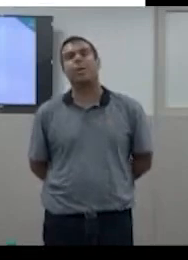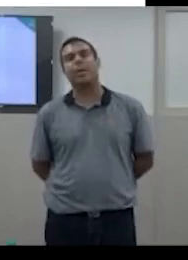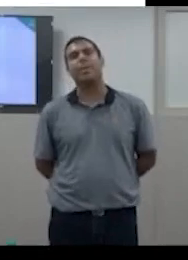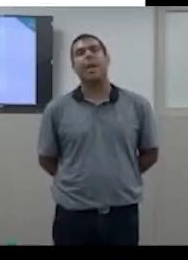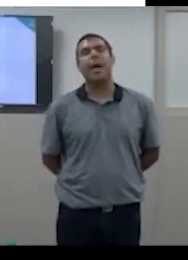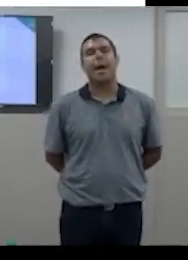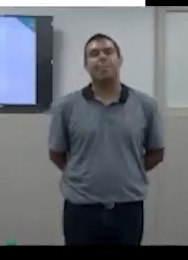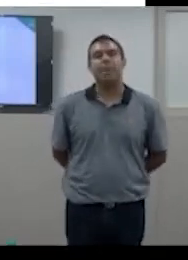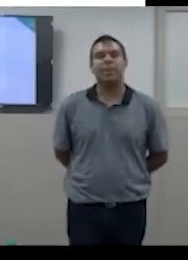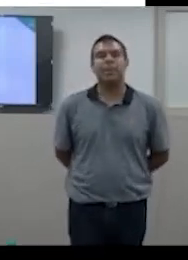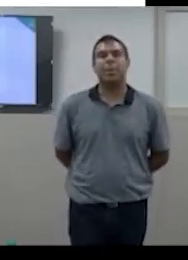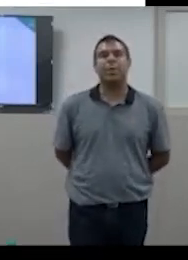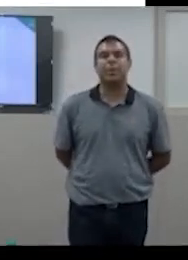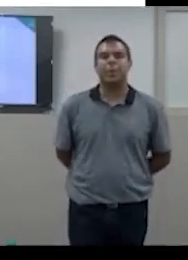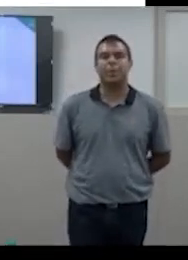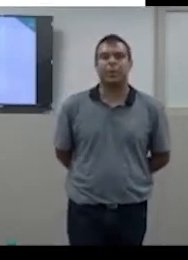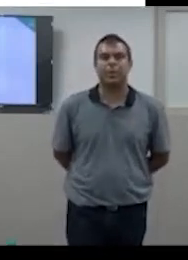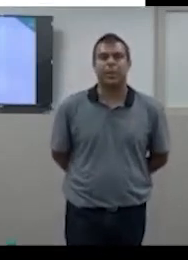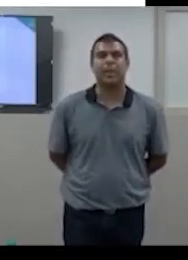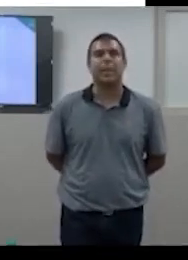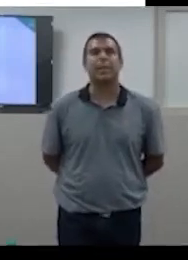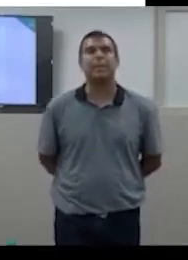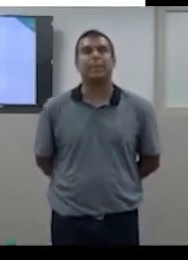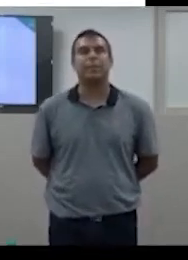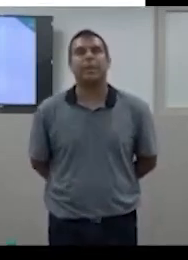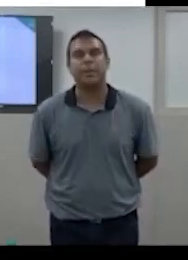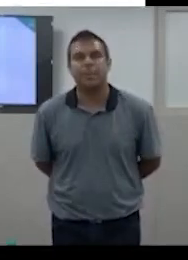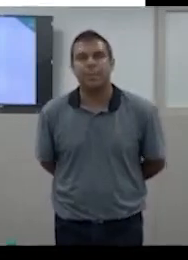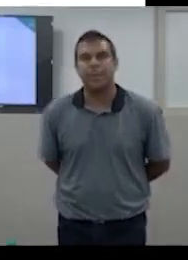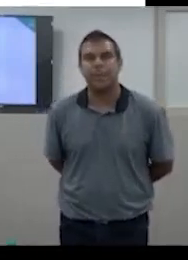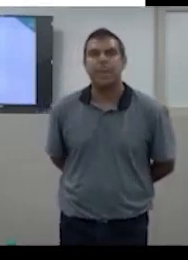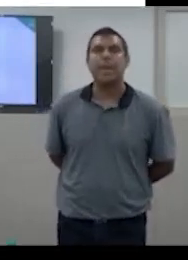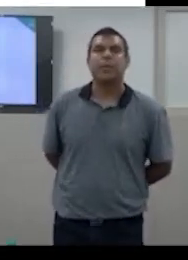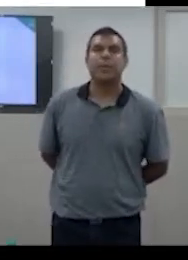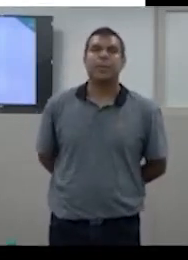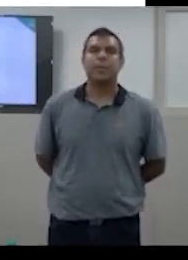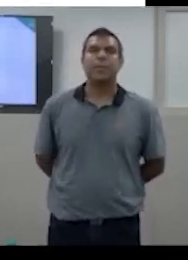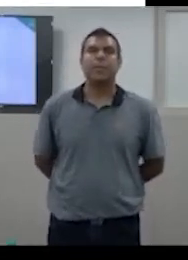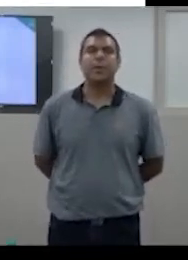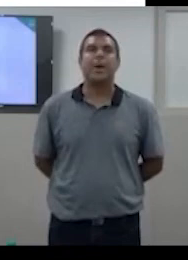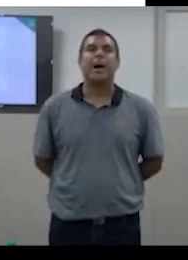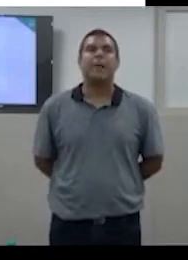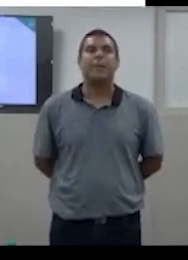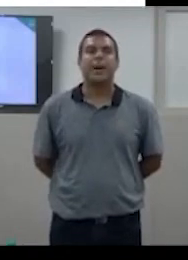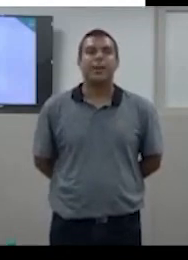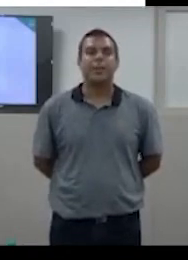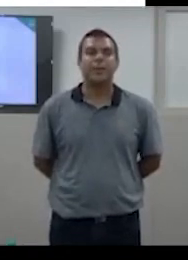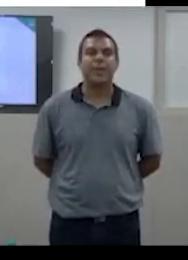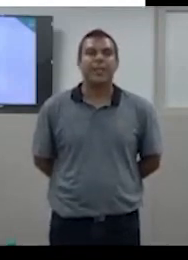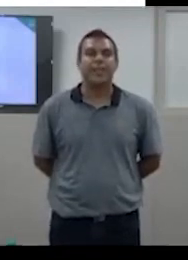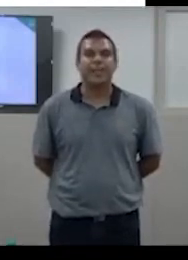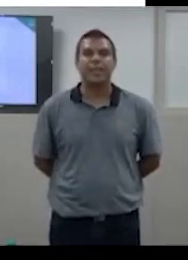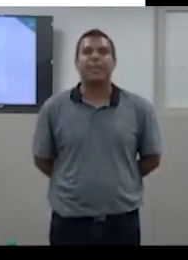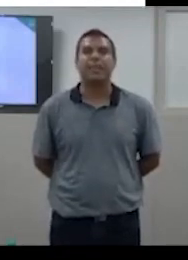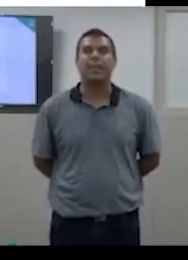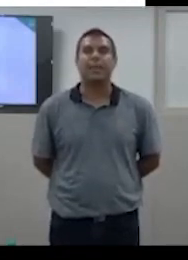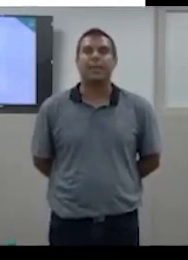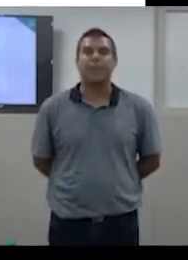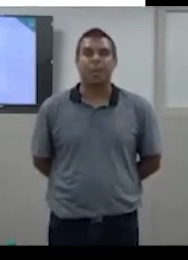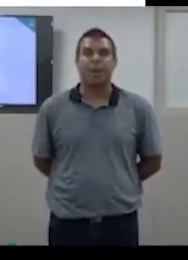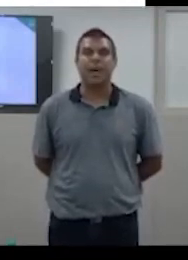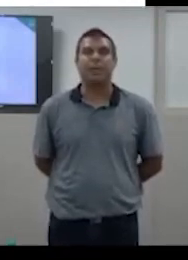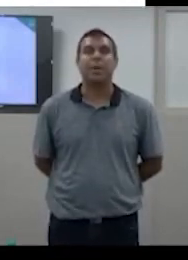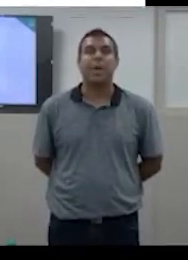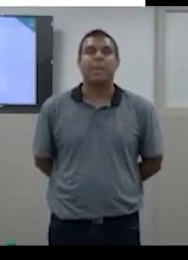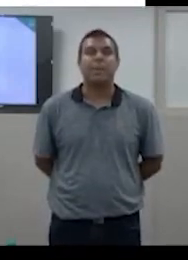estado está rolando ali. A mesma coisa está acontecendo ali entre o ponto D e o ponto E. Só que percebam ali, a faixa que vai de Q3